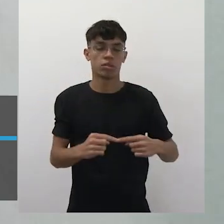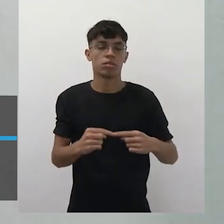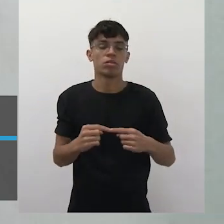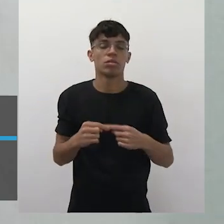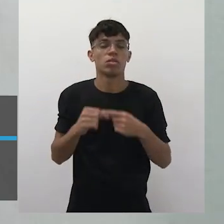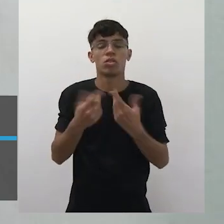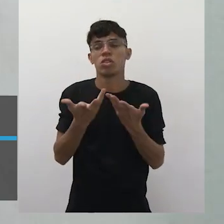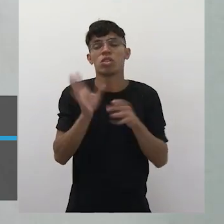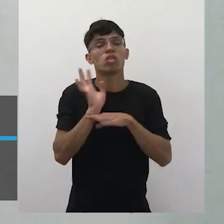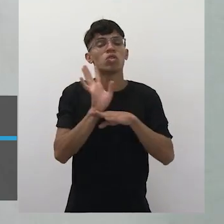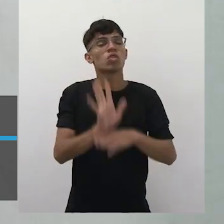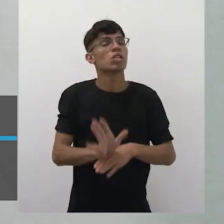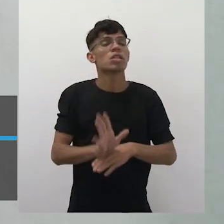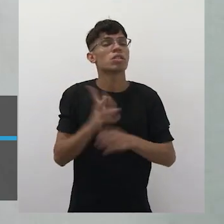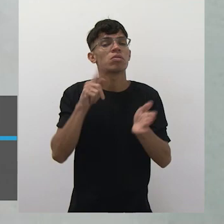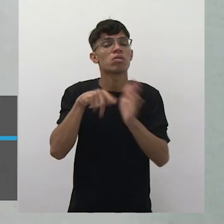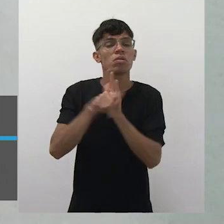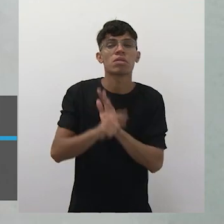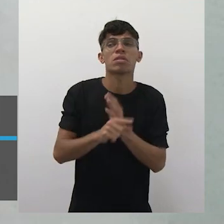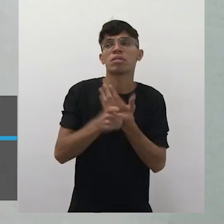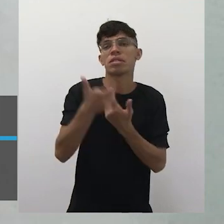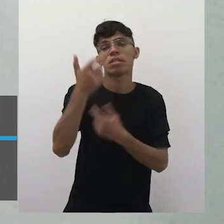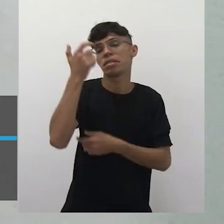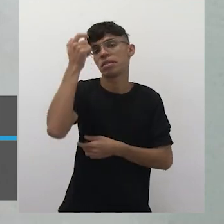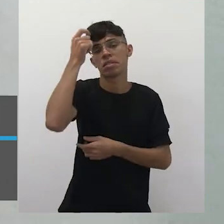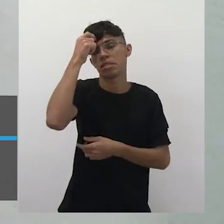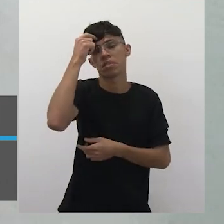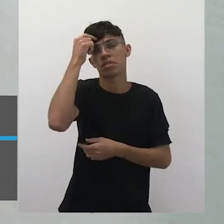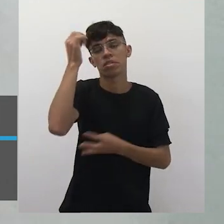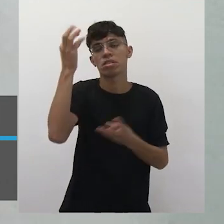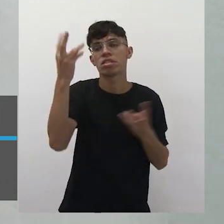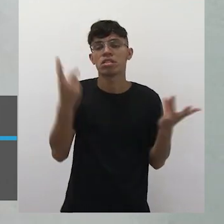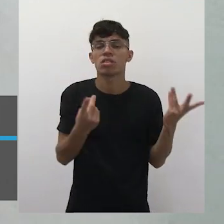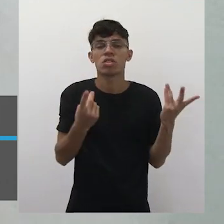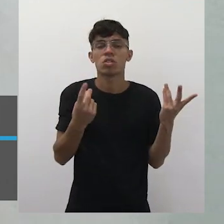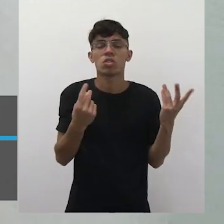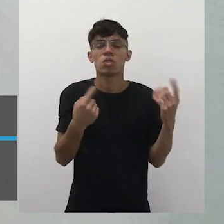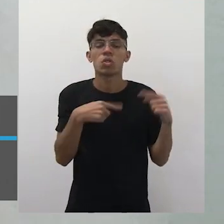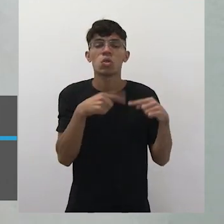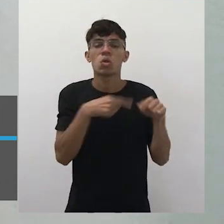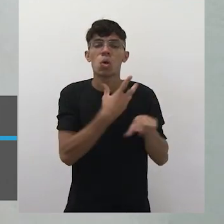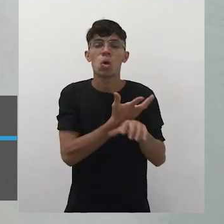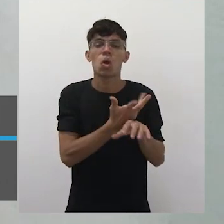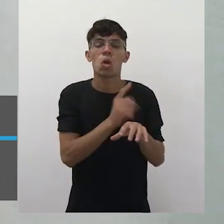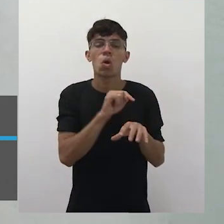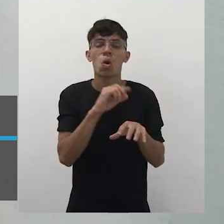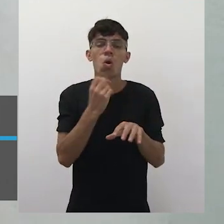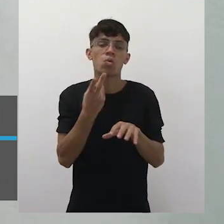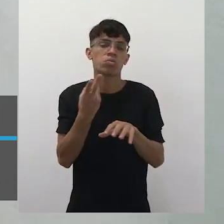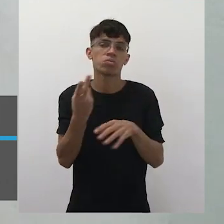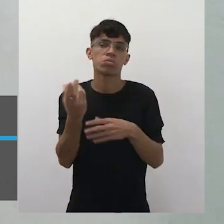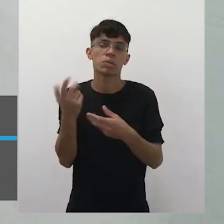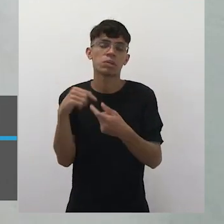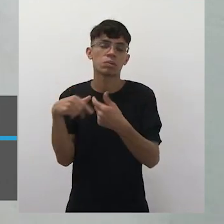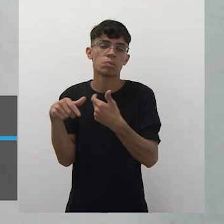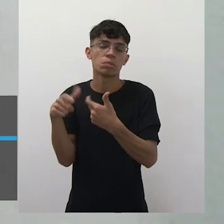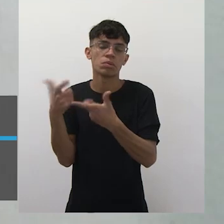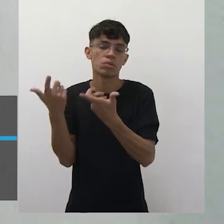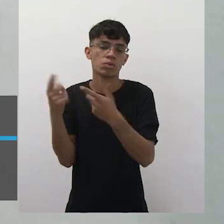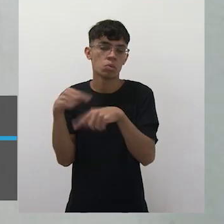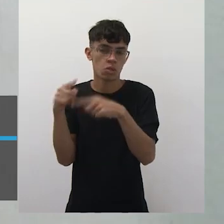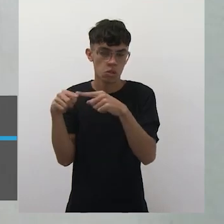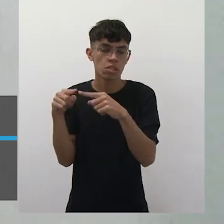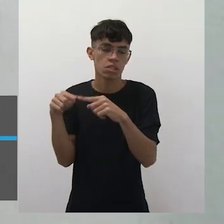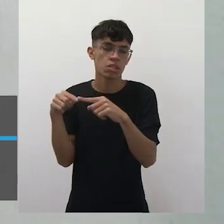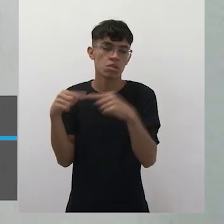a conscientização, e um componente ou uma área vai complementar a outra, não